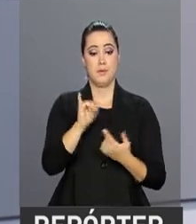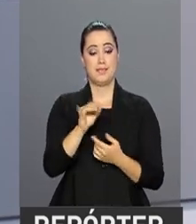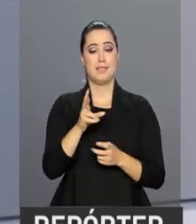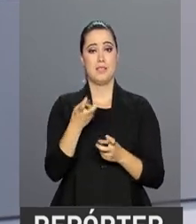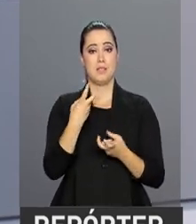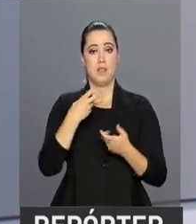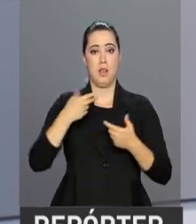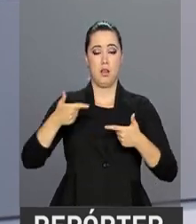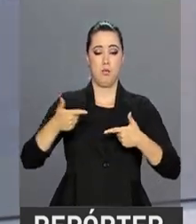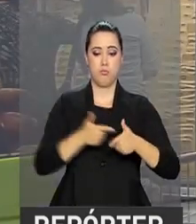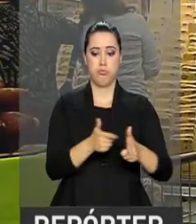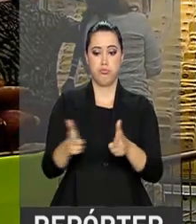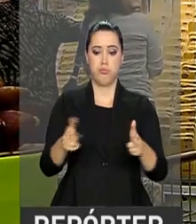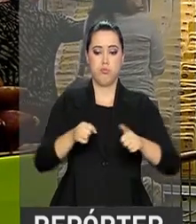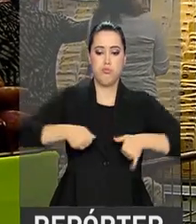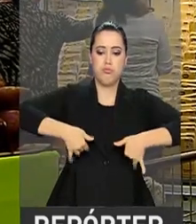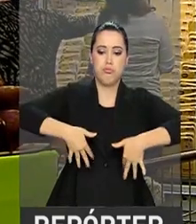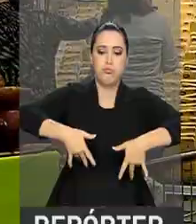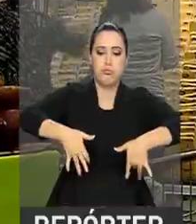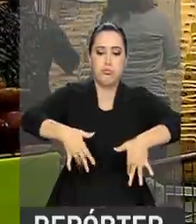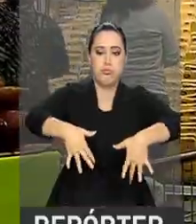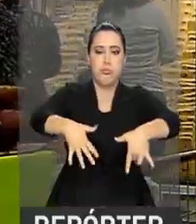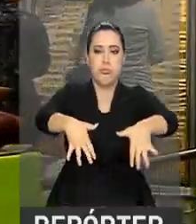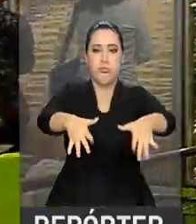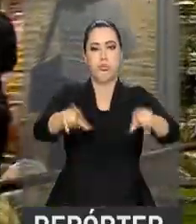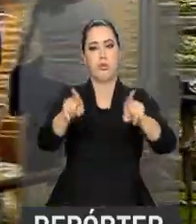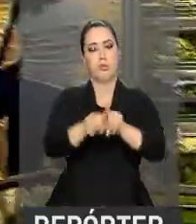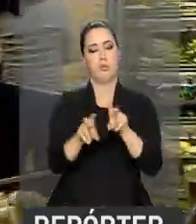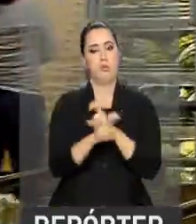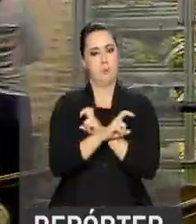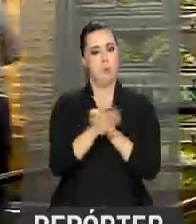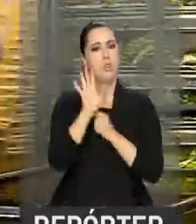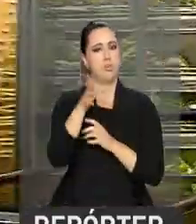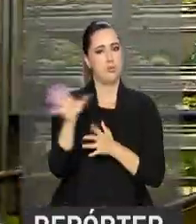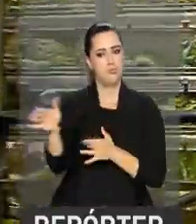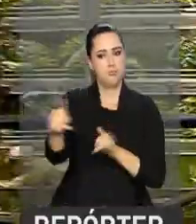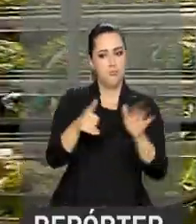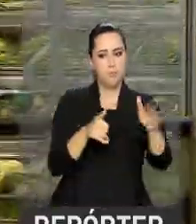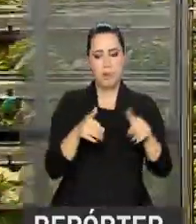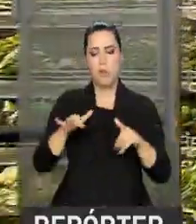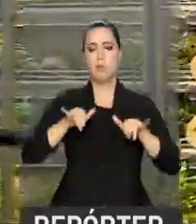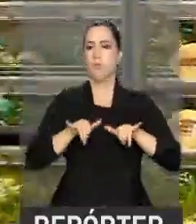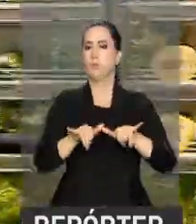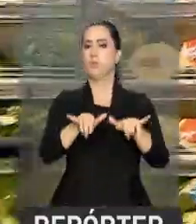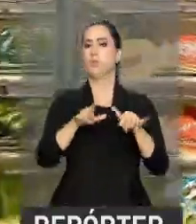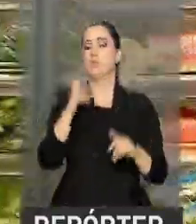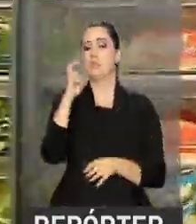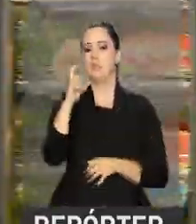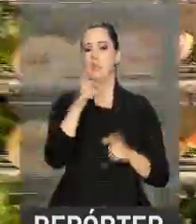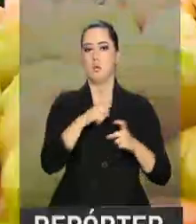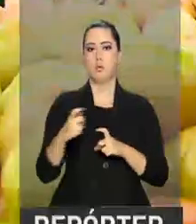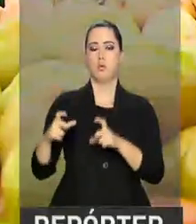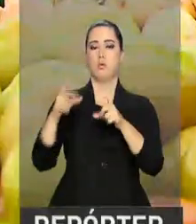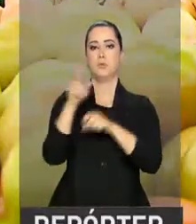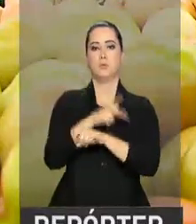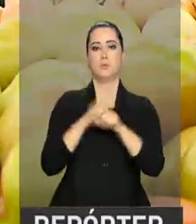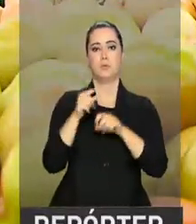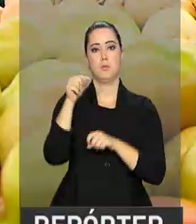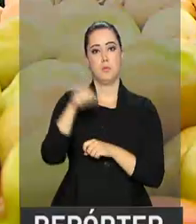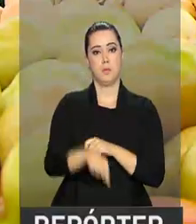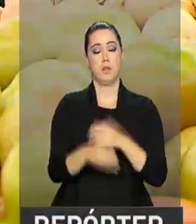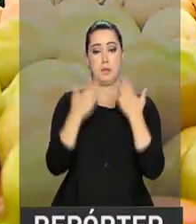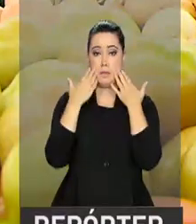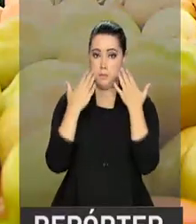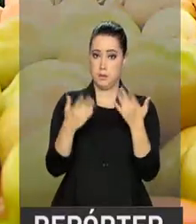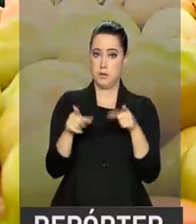de Agrotóxicos. Já foram realizadas coletas em supermercados de diversos municípios nas 5 regiões do país. Nesta edição do